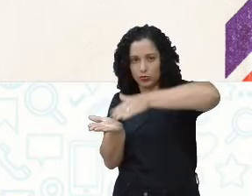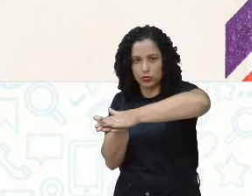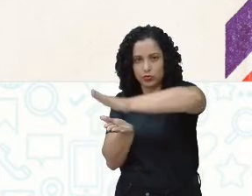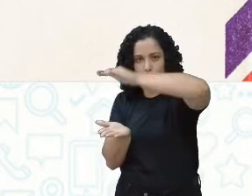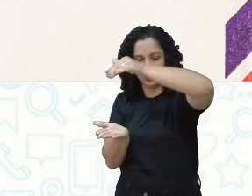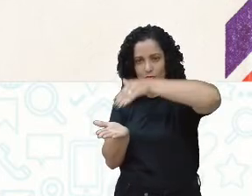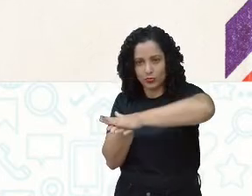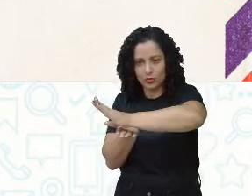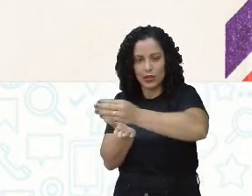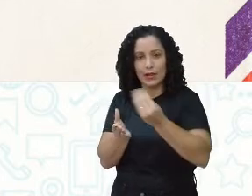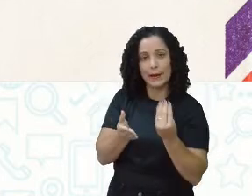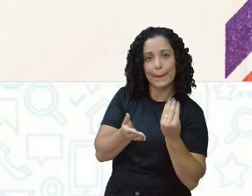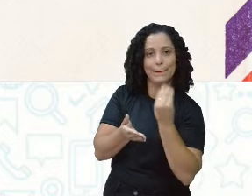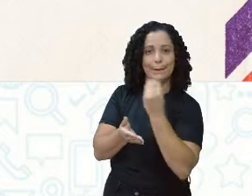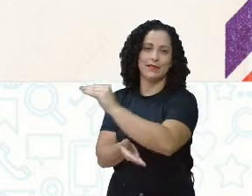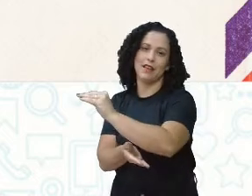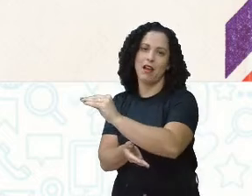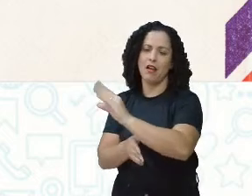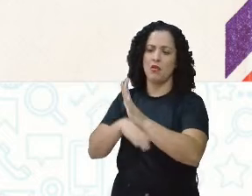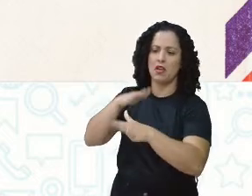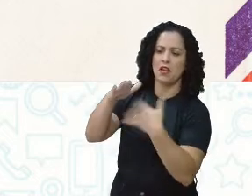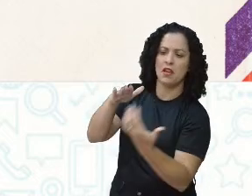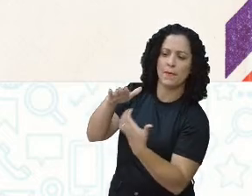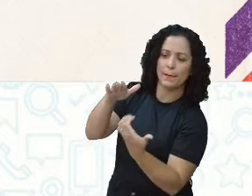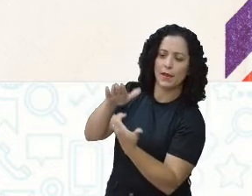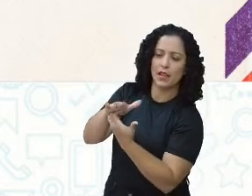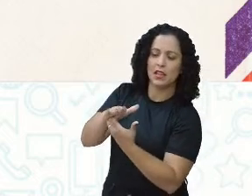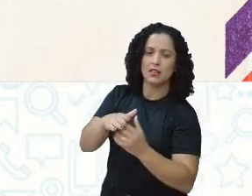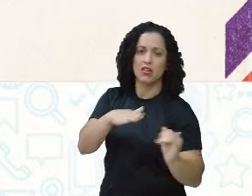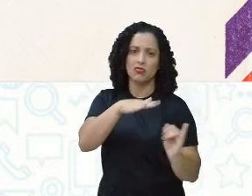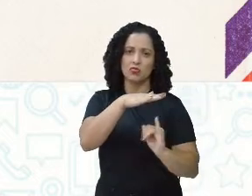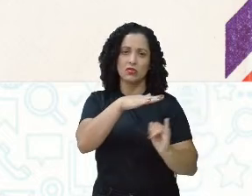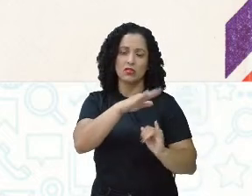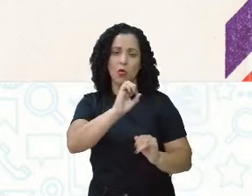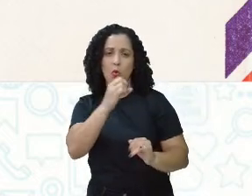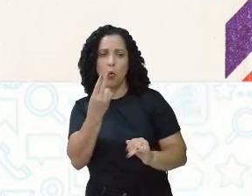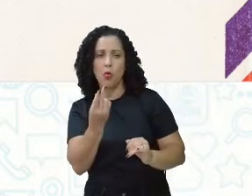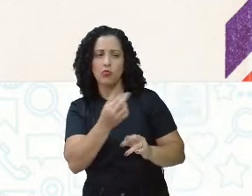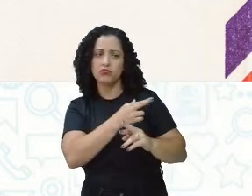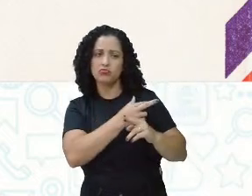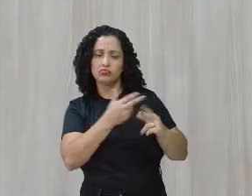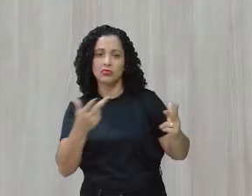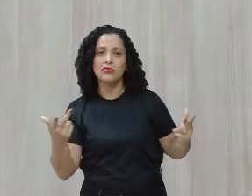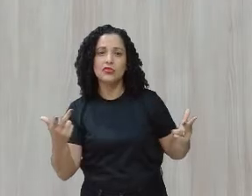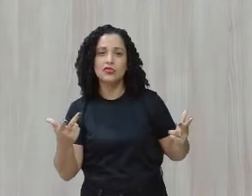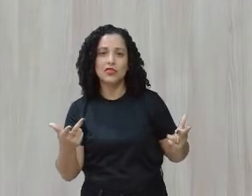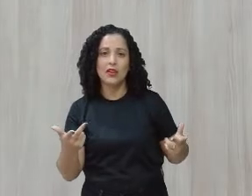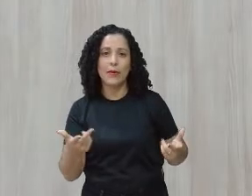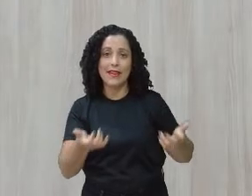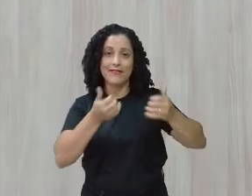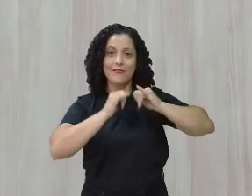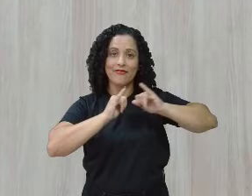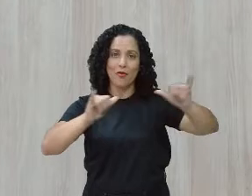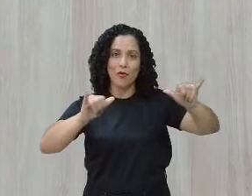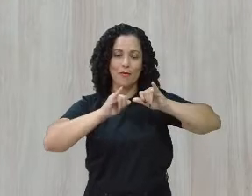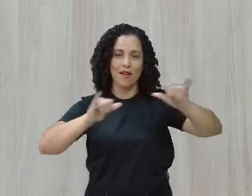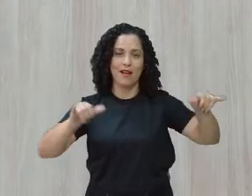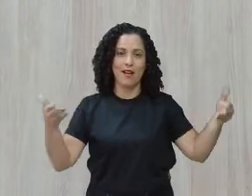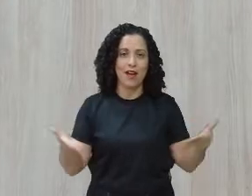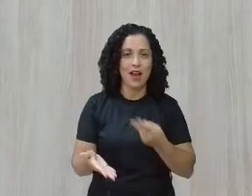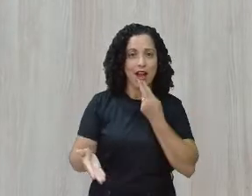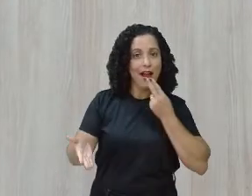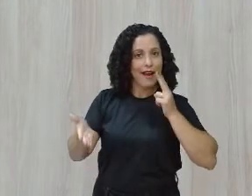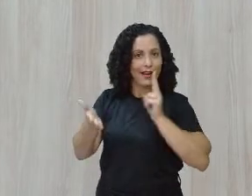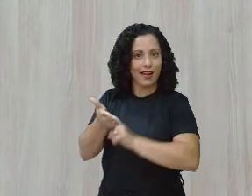alguém, a uma instituição ou a uma empresa para comunicar alguma coisa. Então, a gente sabe que a intenção da carta agora é